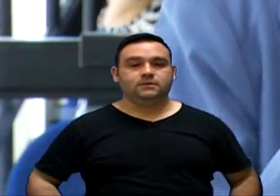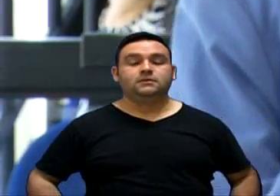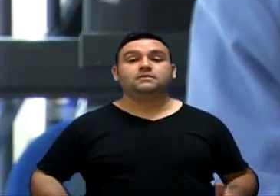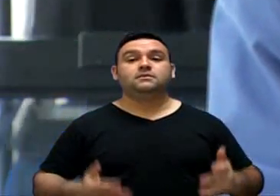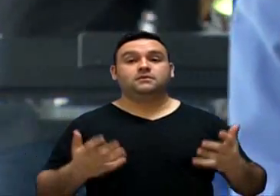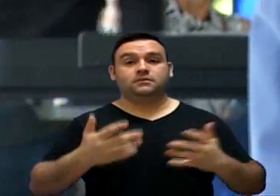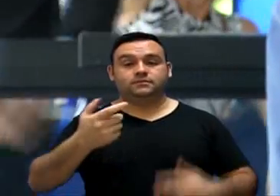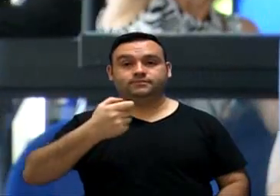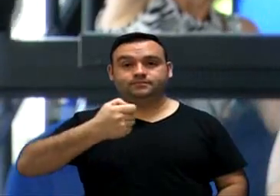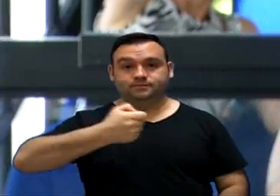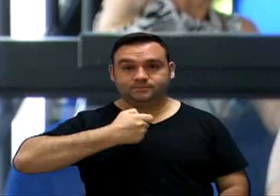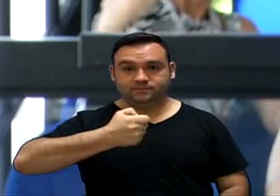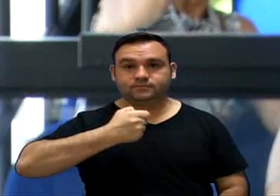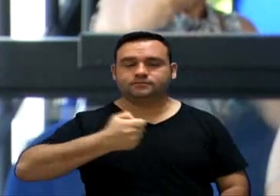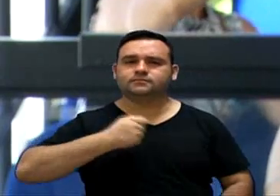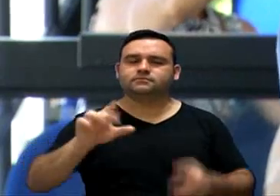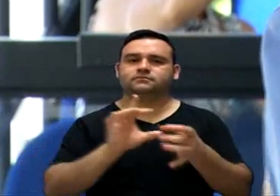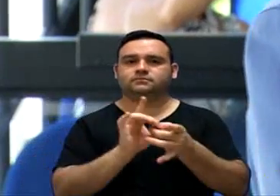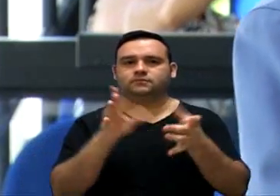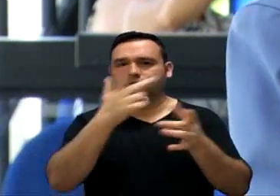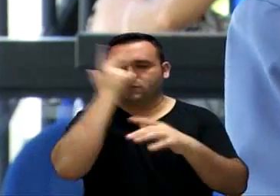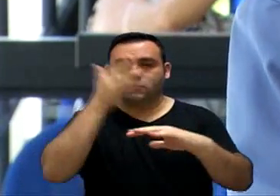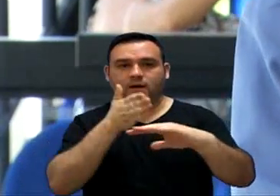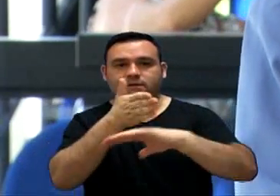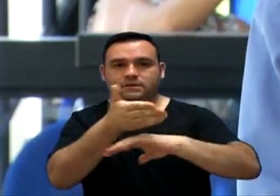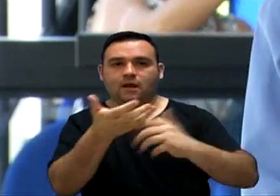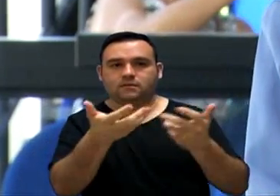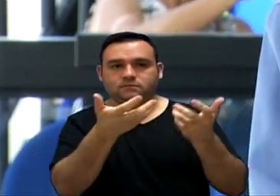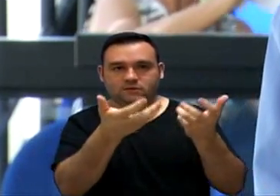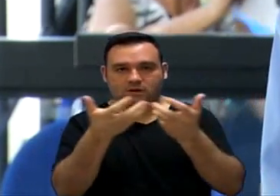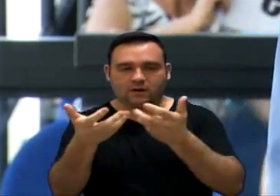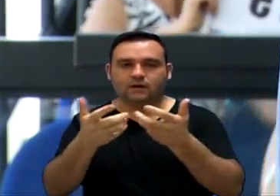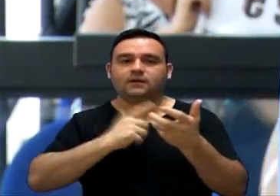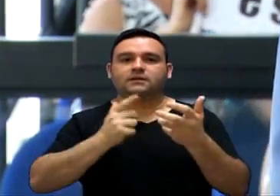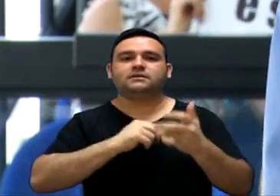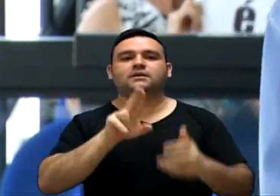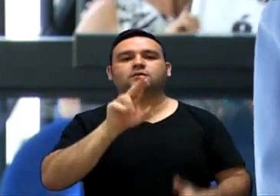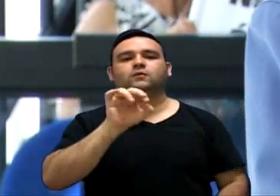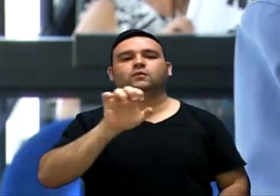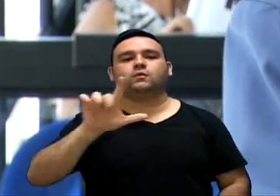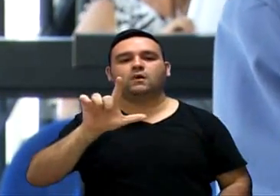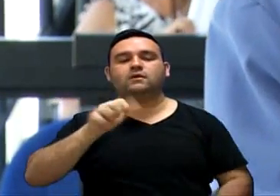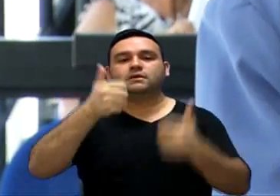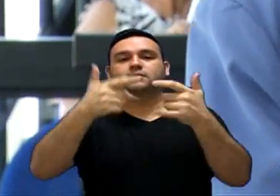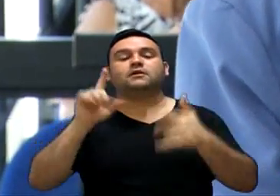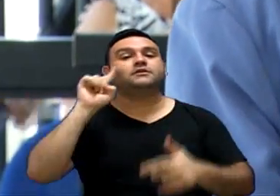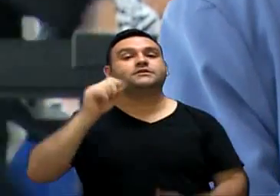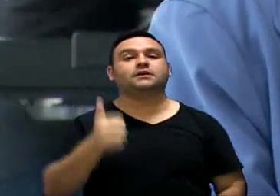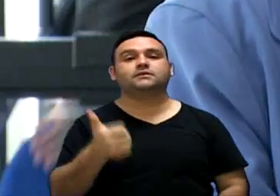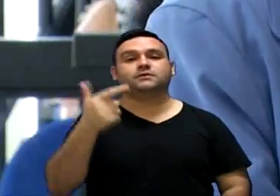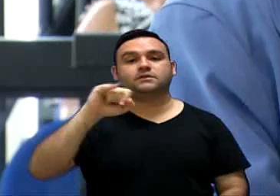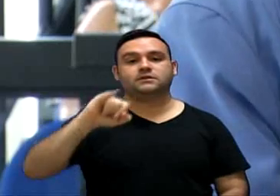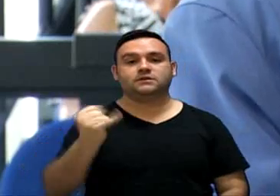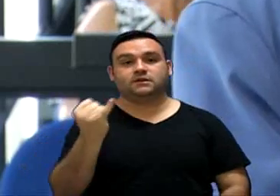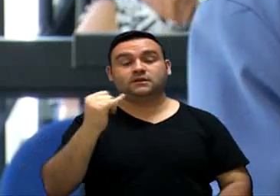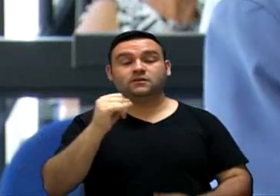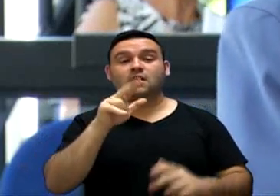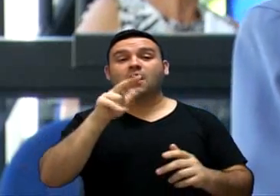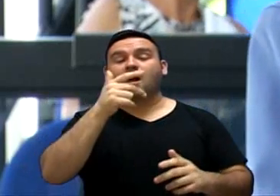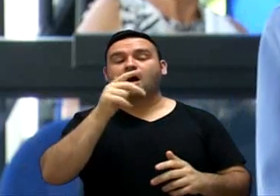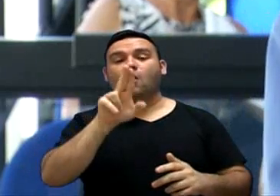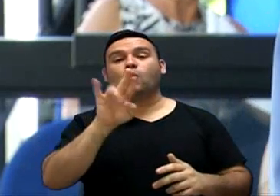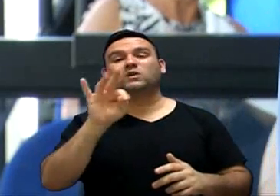Essa entrevista, ela é pública, quem quiser acessar, né? Ela está no UOL. Diz que no dia 12 de janeiro, as UTIs